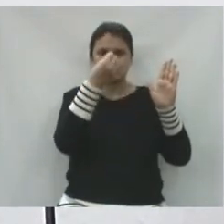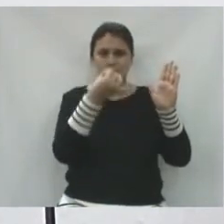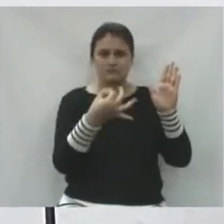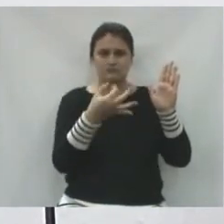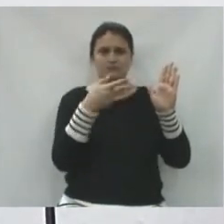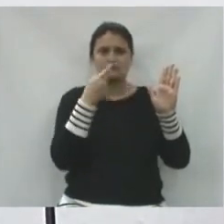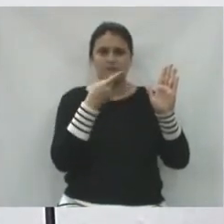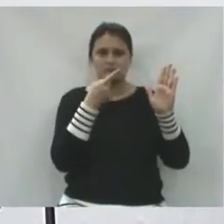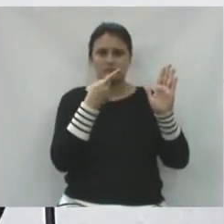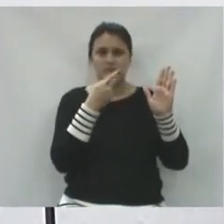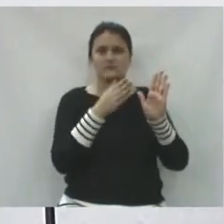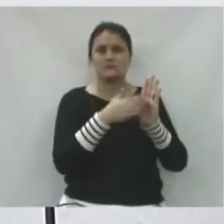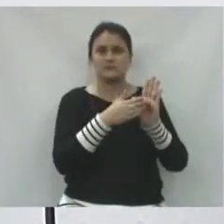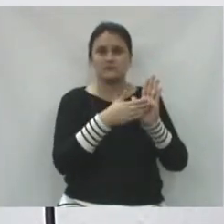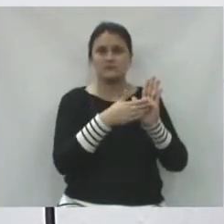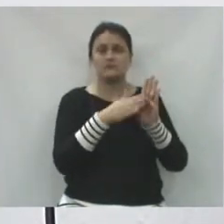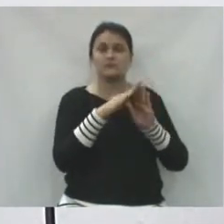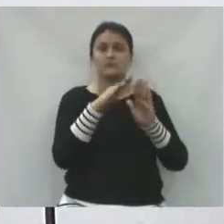assim: